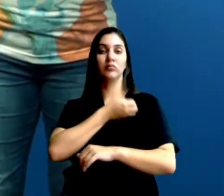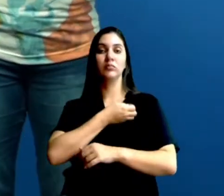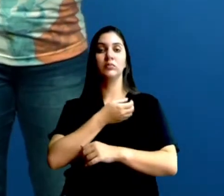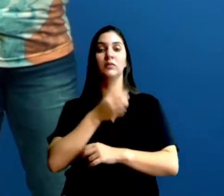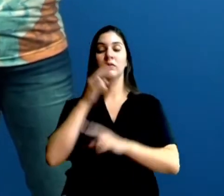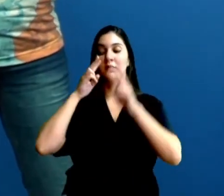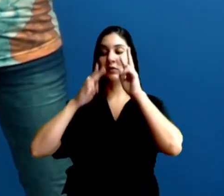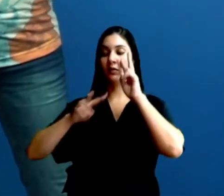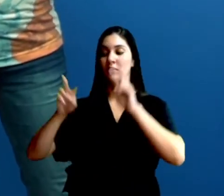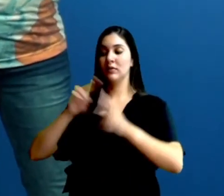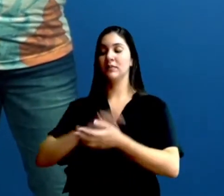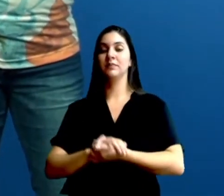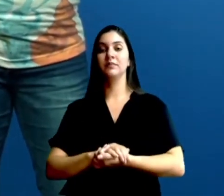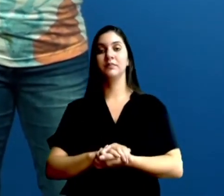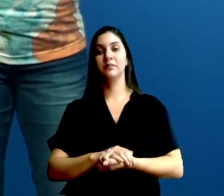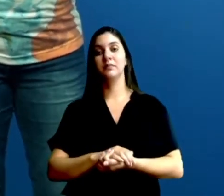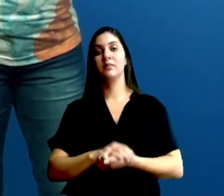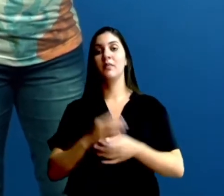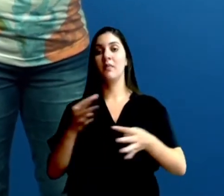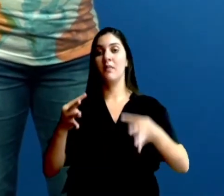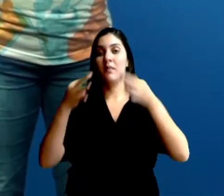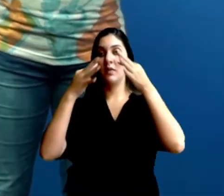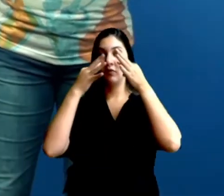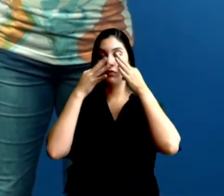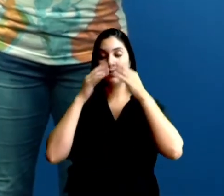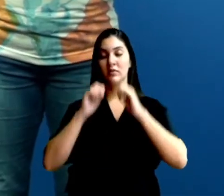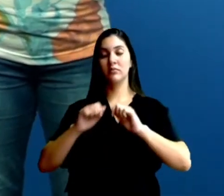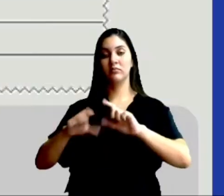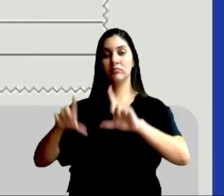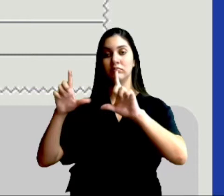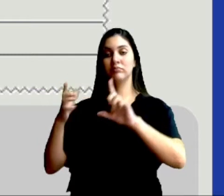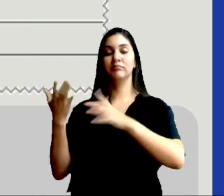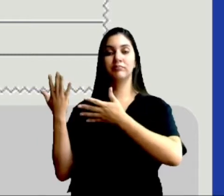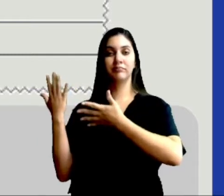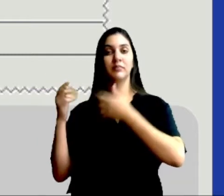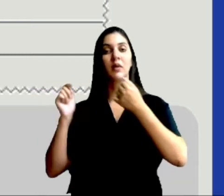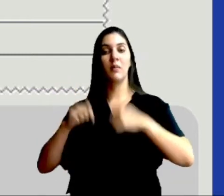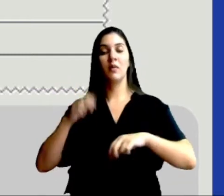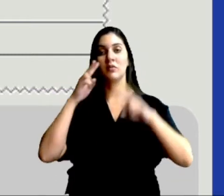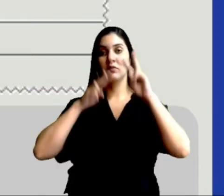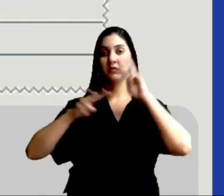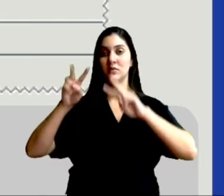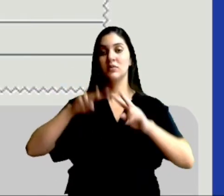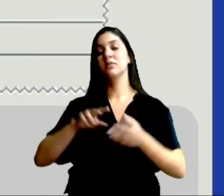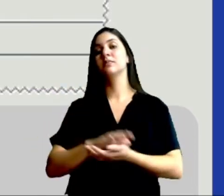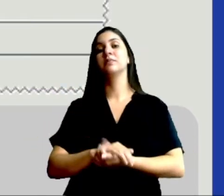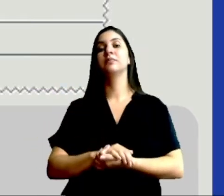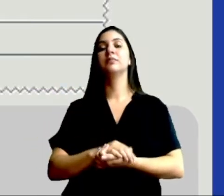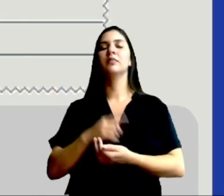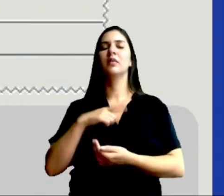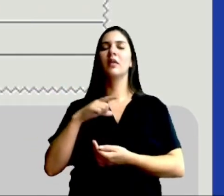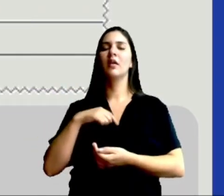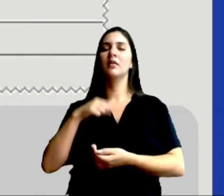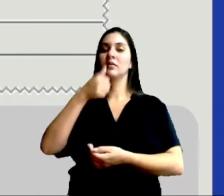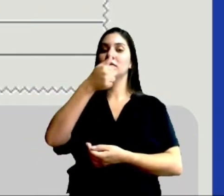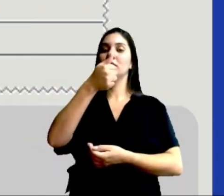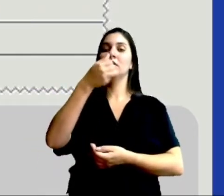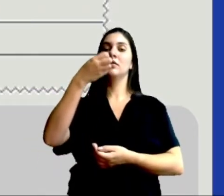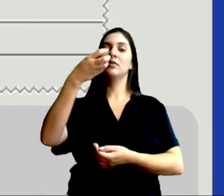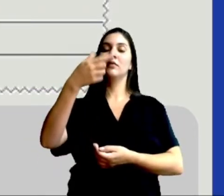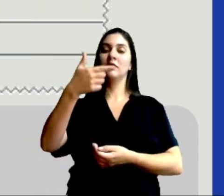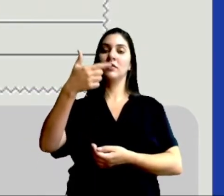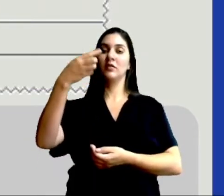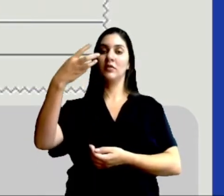ver? Então, vamos lá. Presta bem atenção na telinha para que a gente possa visualizar daí. Adicionando